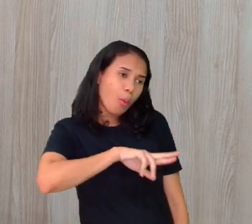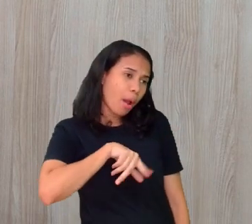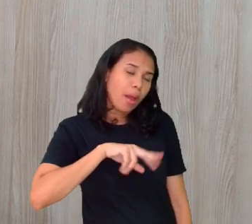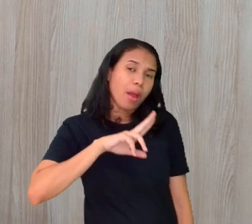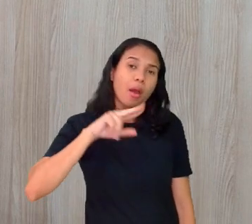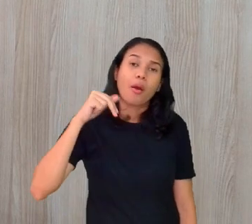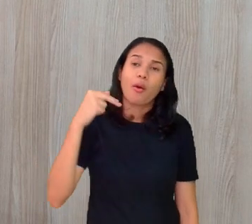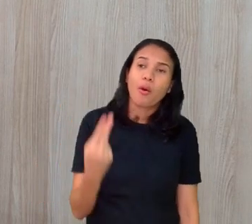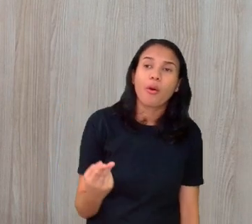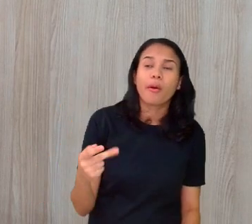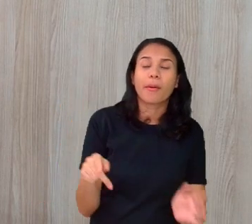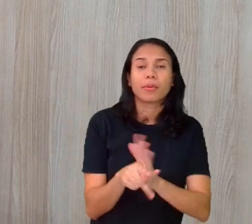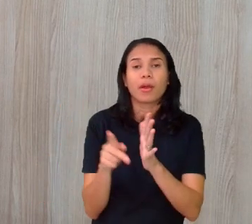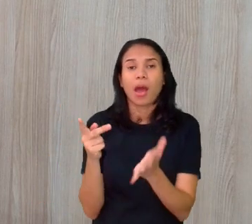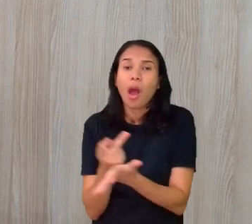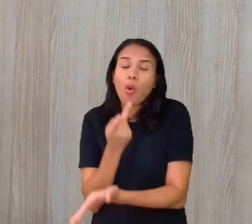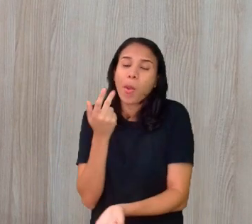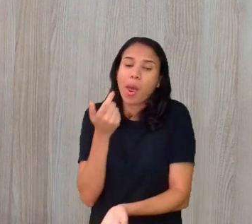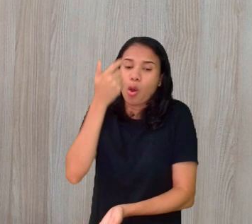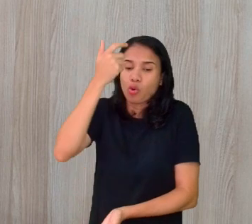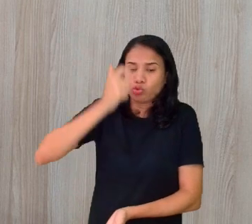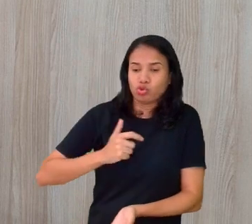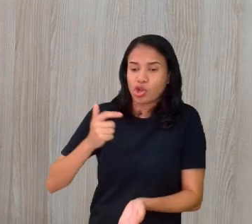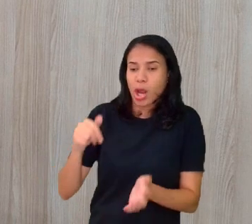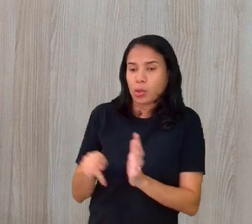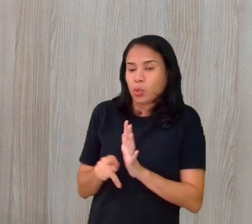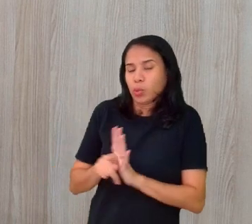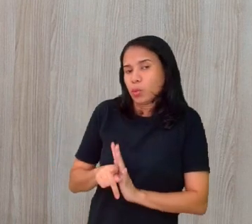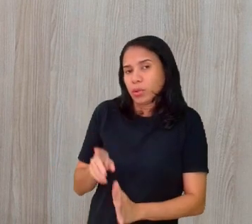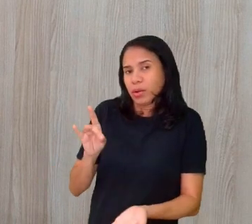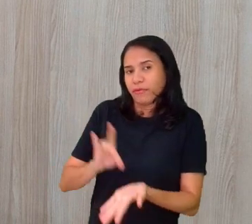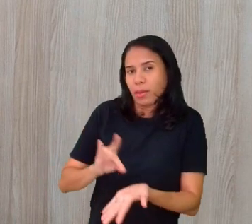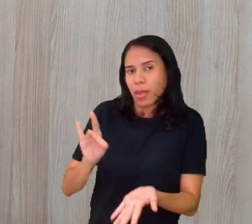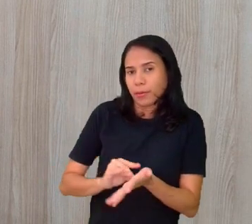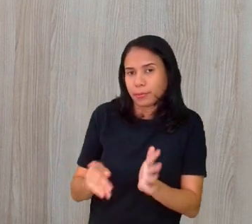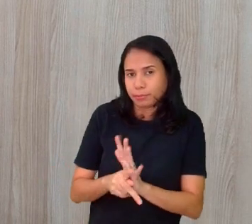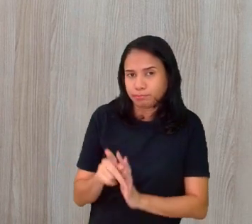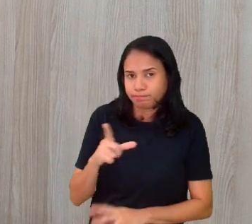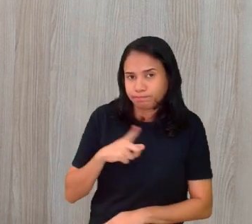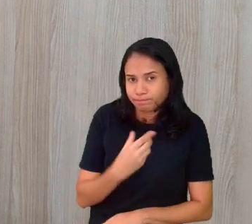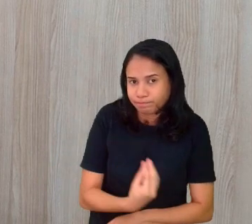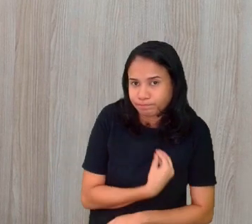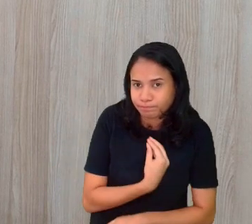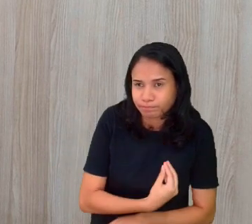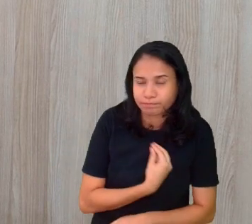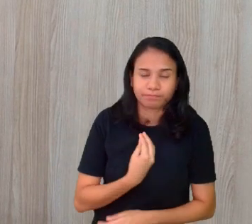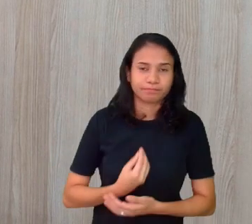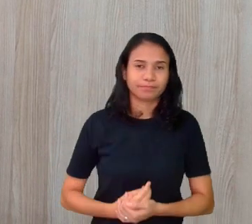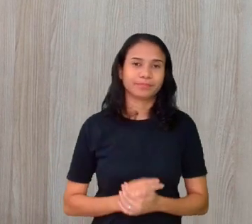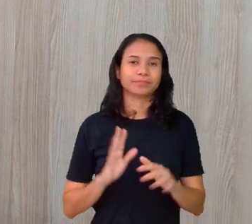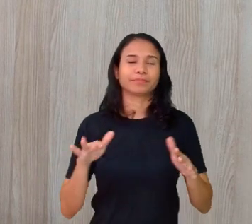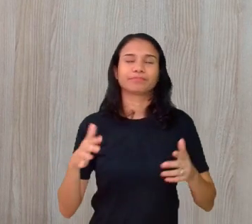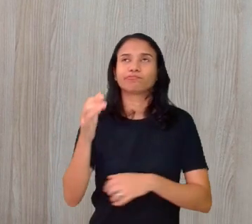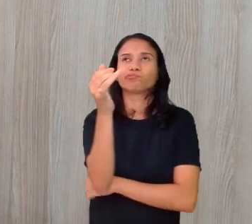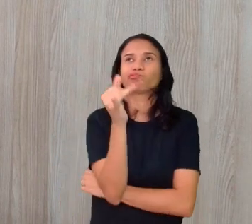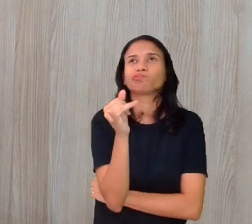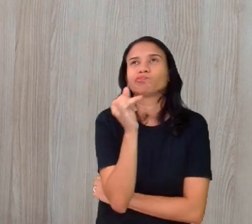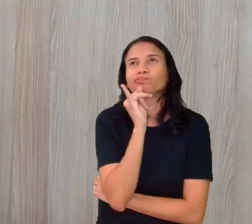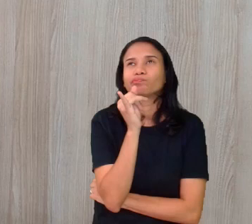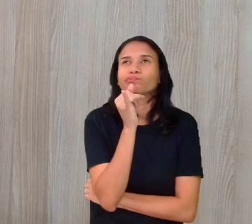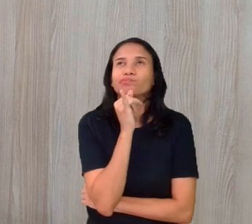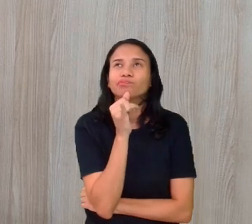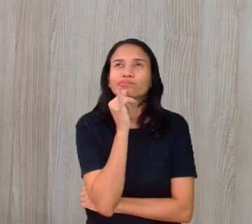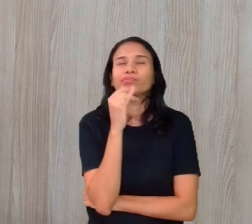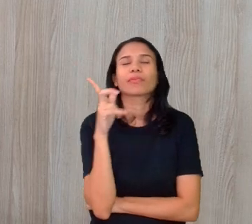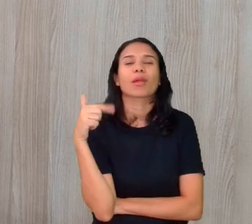ou não aconteceram do jeito que a historiografia diz que aconteceu. Citar um exemplo. Quando